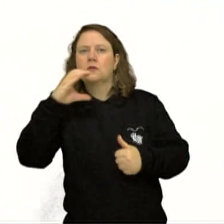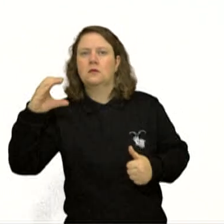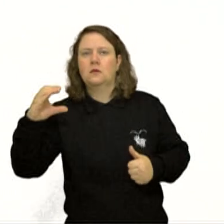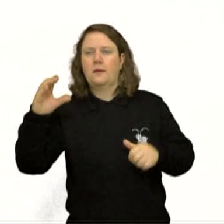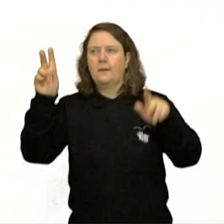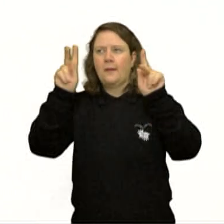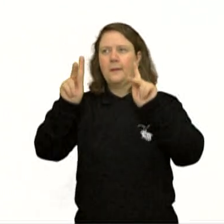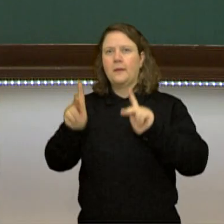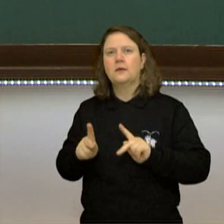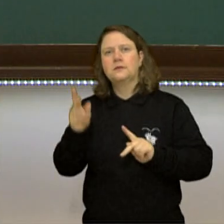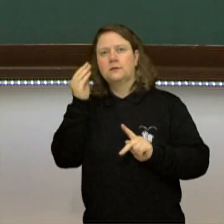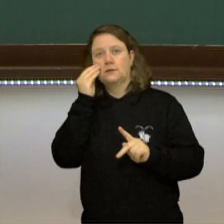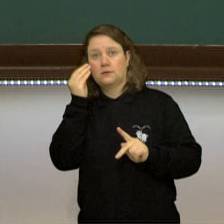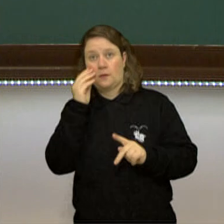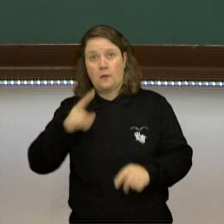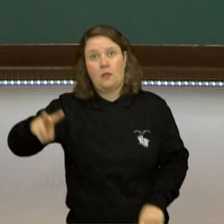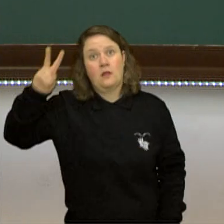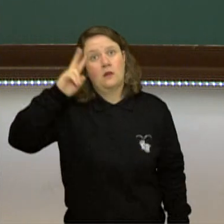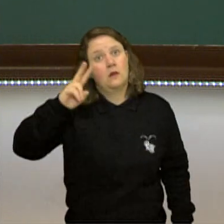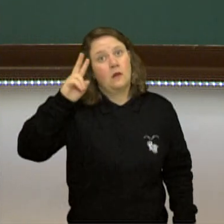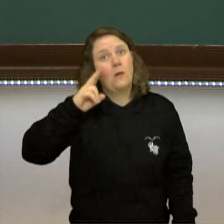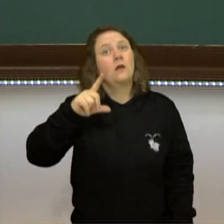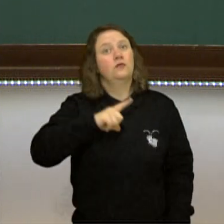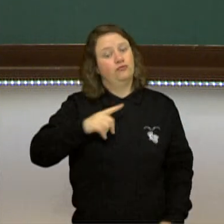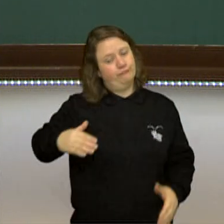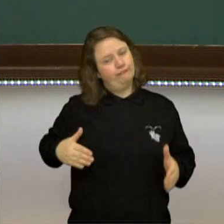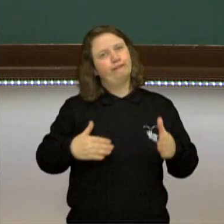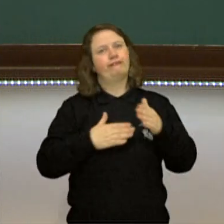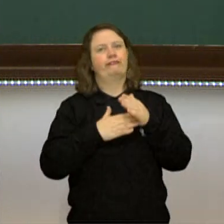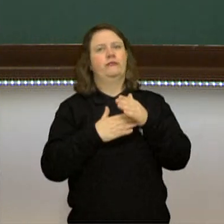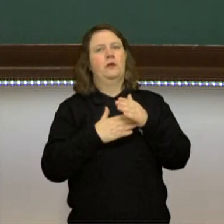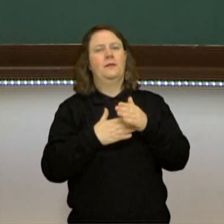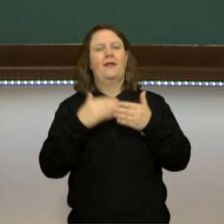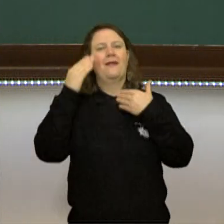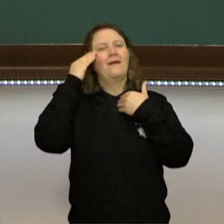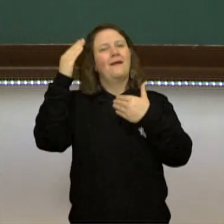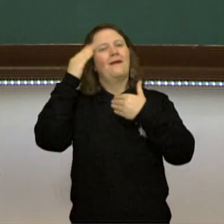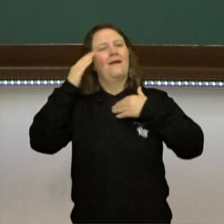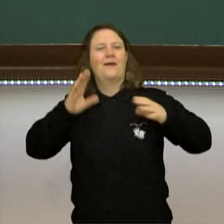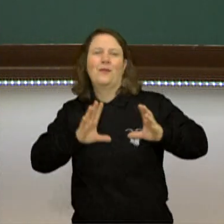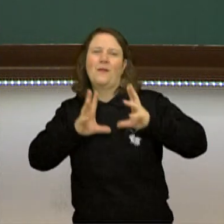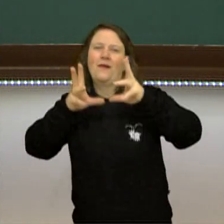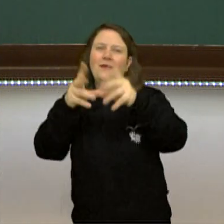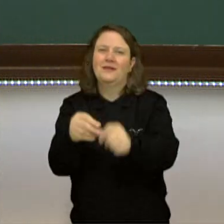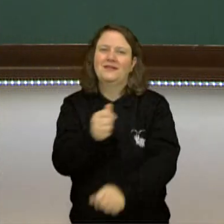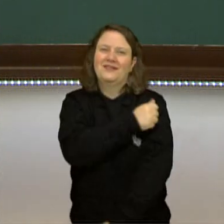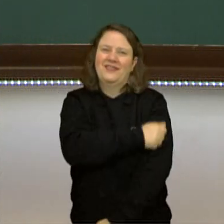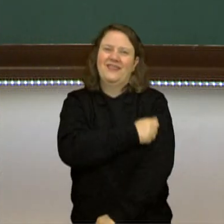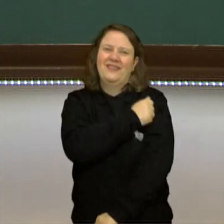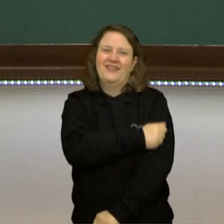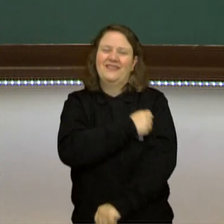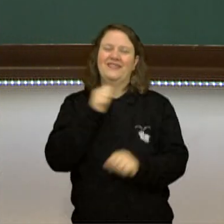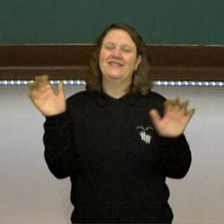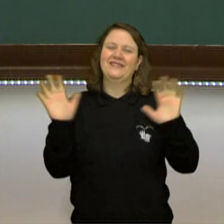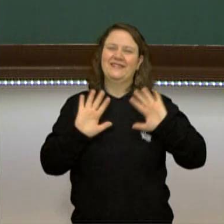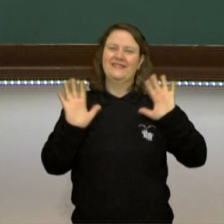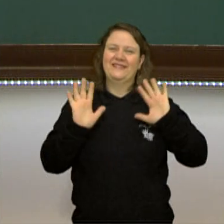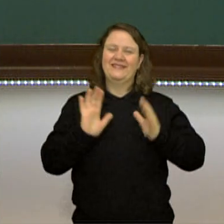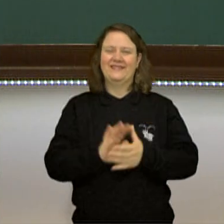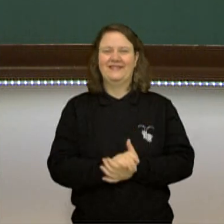pacífica. Mas vamos lembrar que essa política também tinha seus limites. Mas agradeço a todos vocês por mais essa aula e até a próxima!